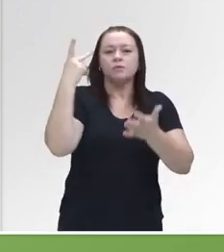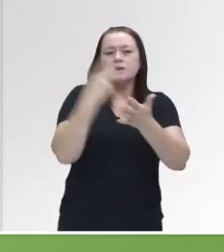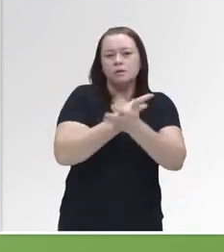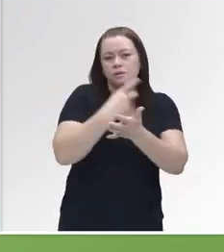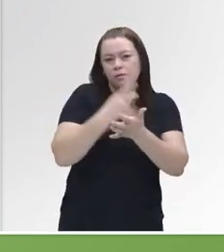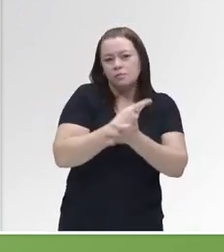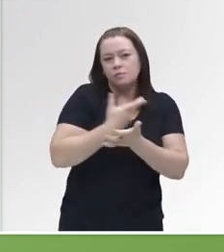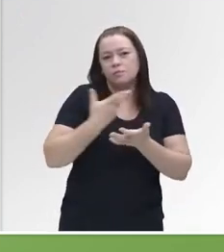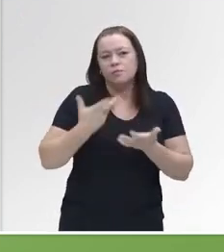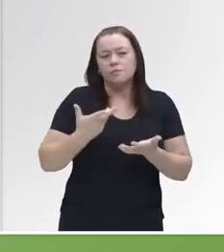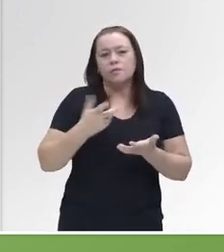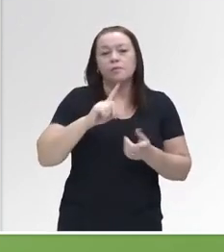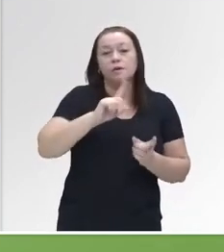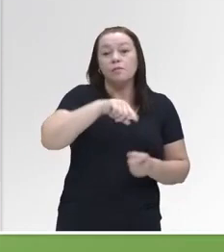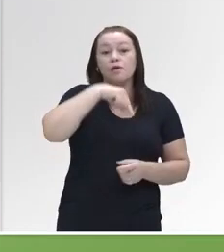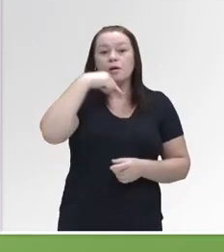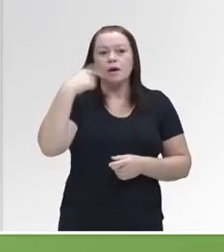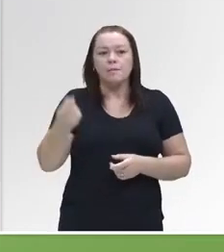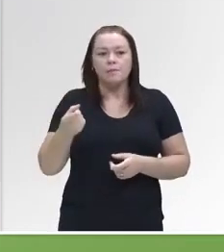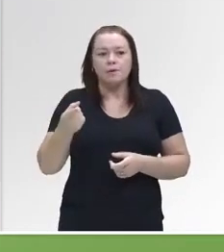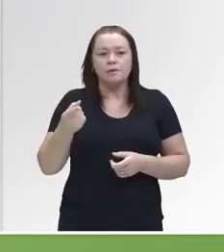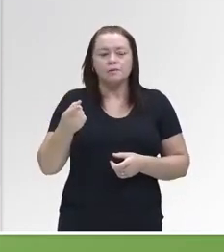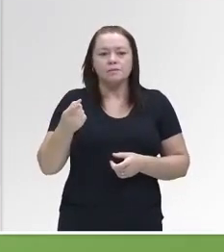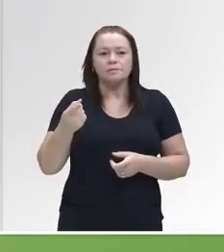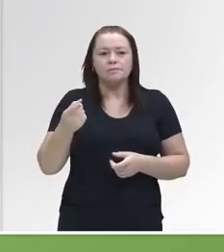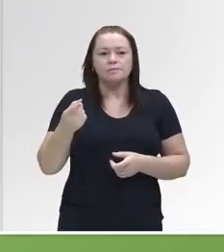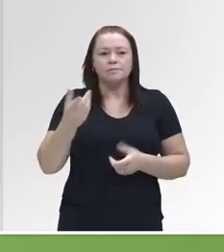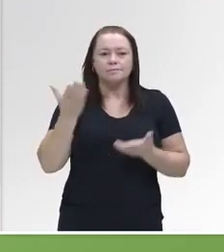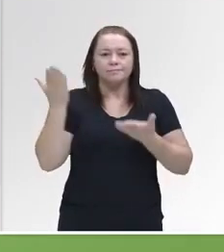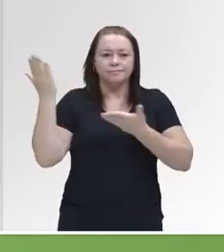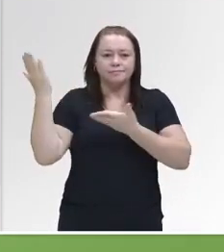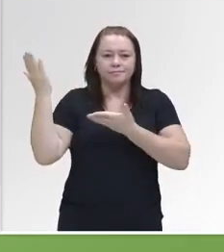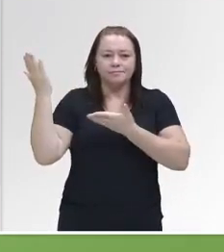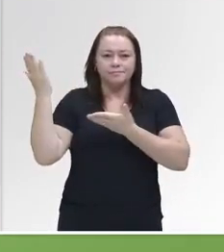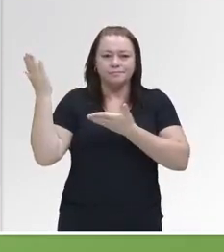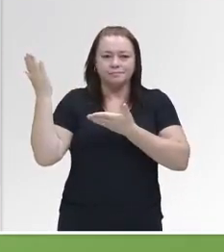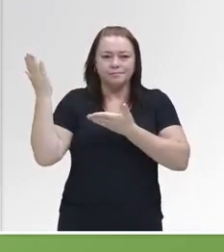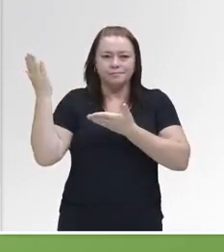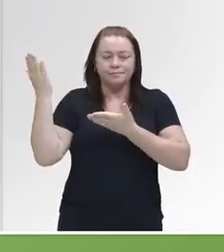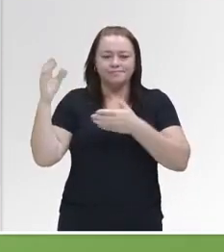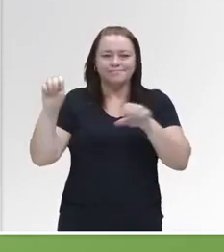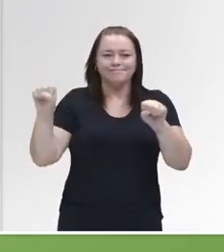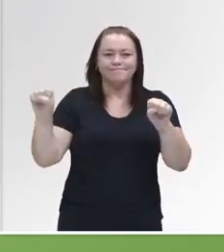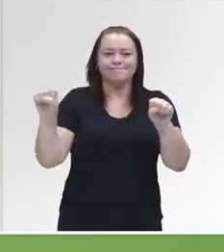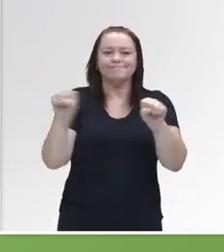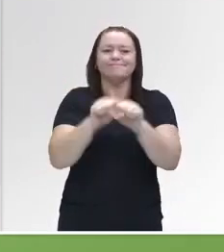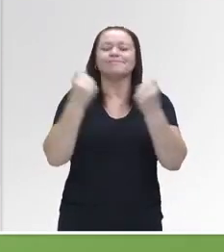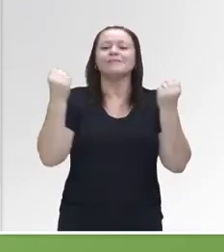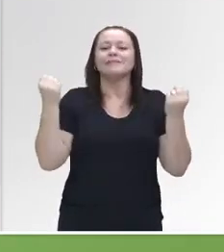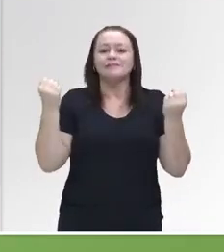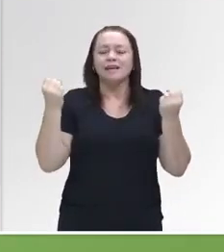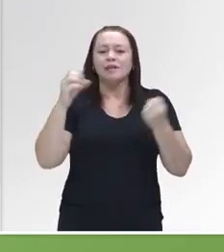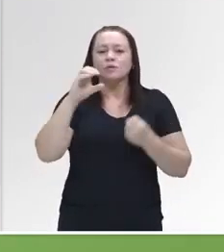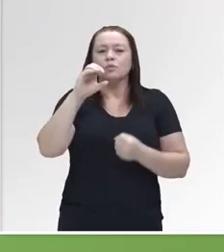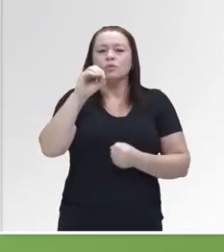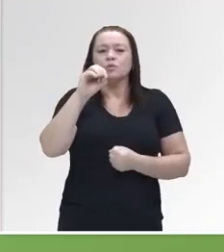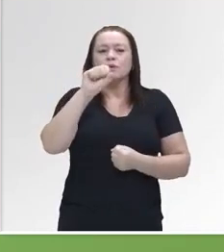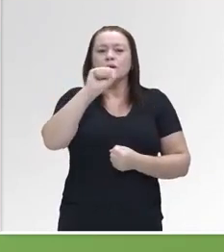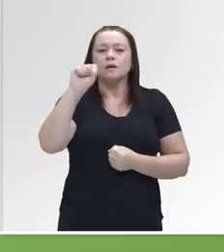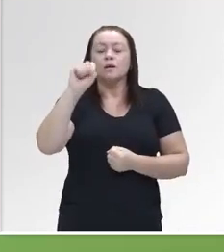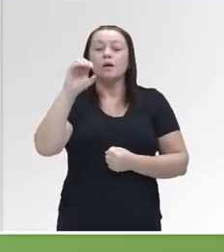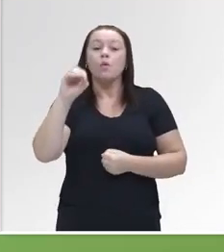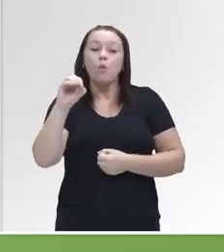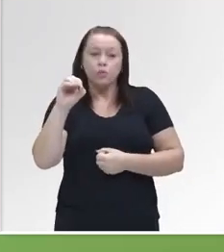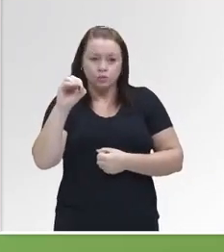a próxima lâmina, fraturas, nós temos umas classificações de fraturas, que são quebras de ossos, né? O que é